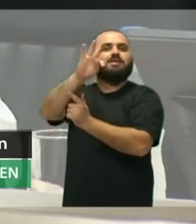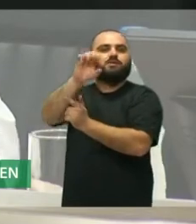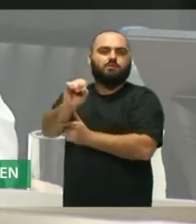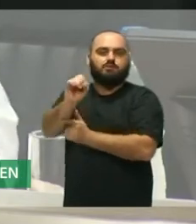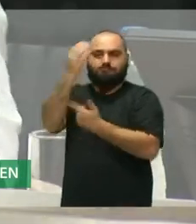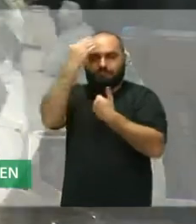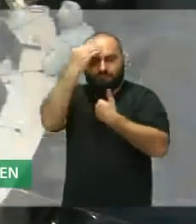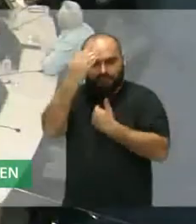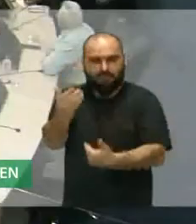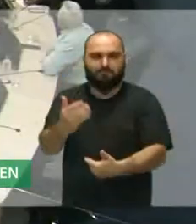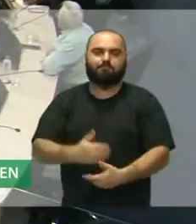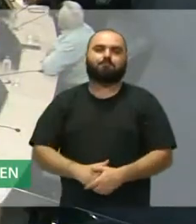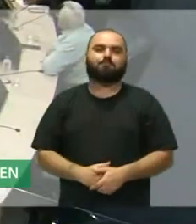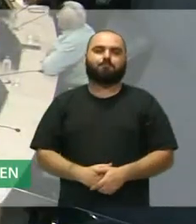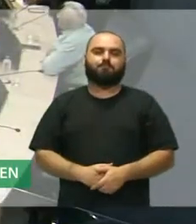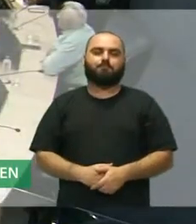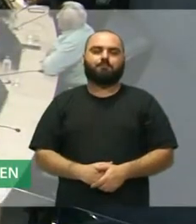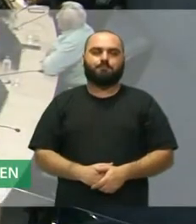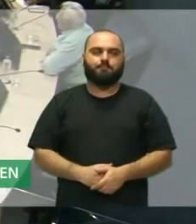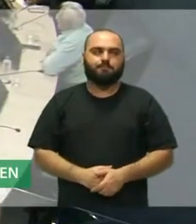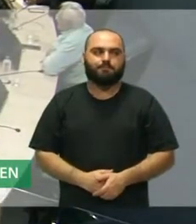obrigada.